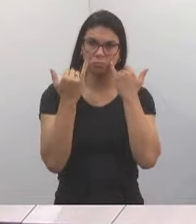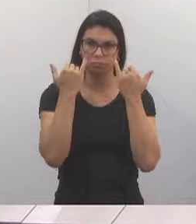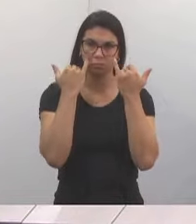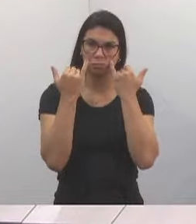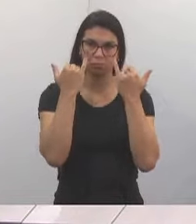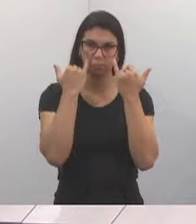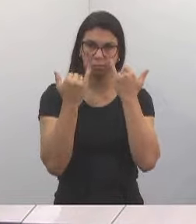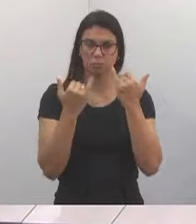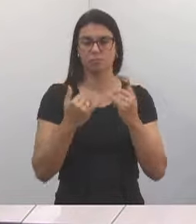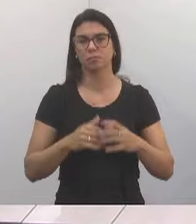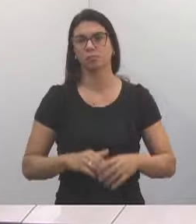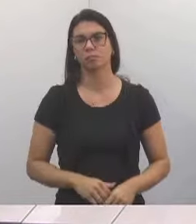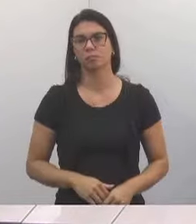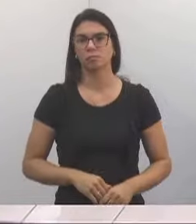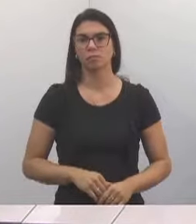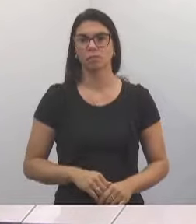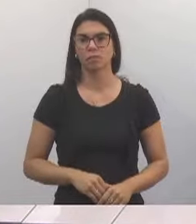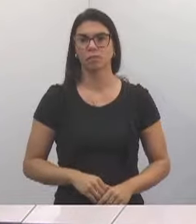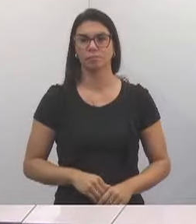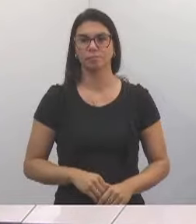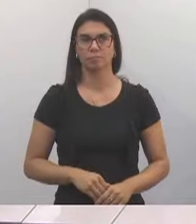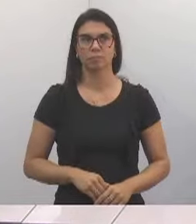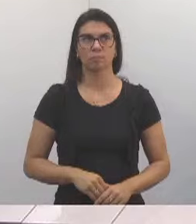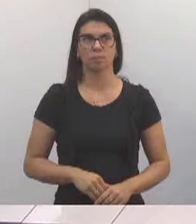aos pedidos de informações.